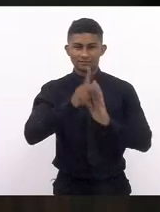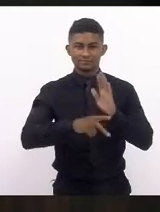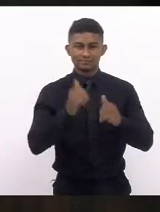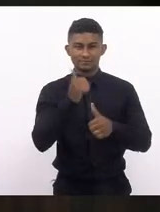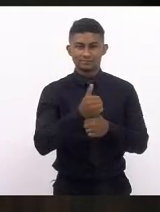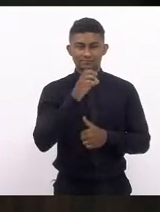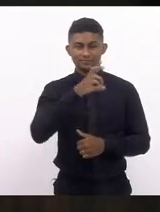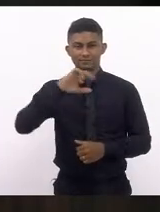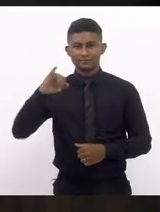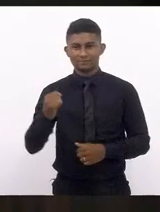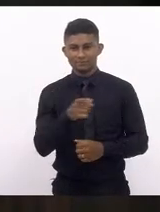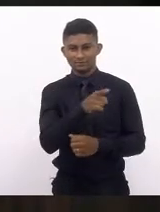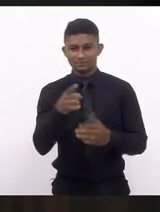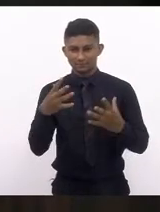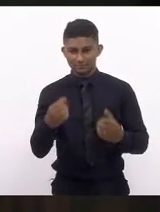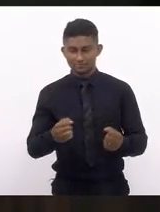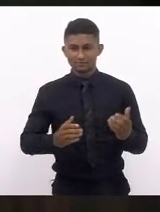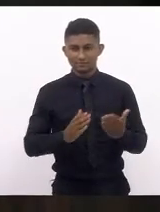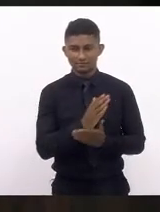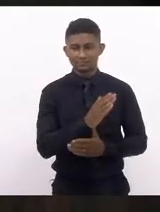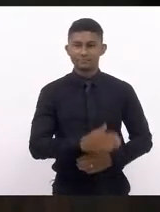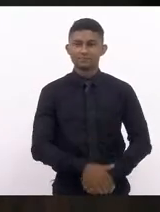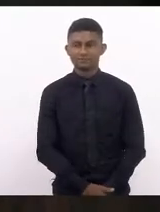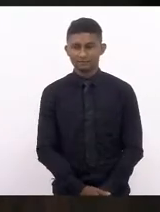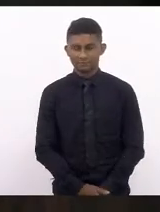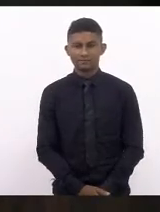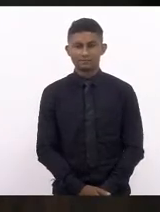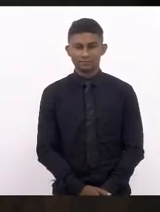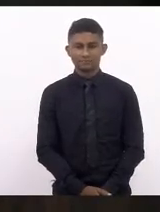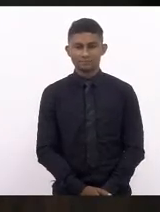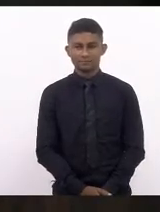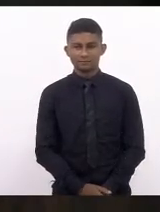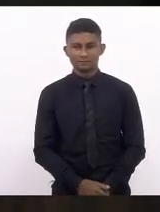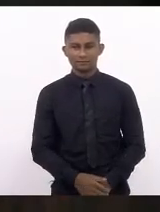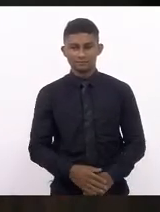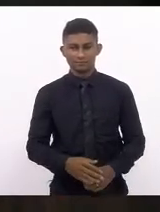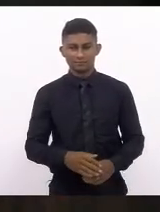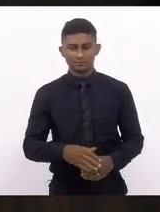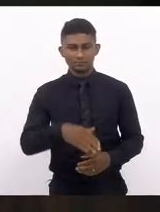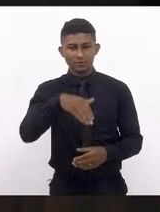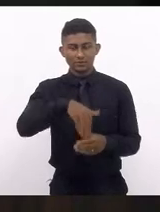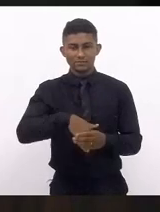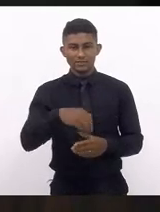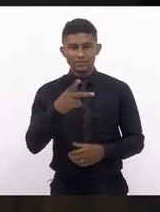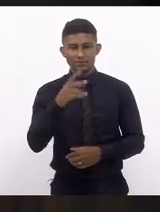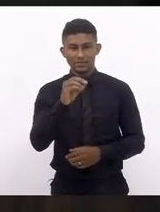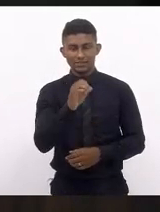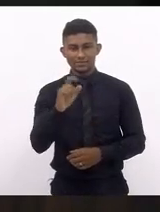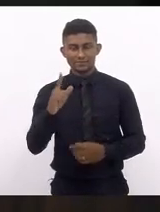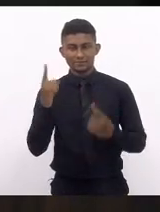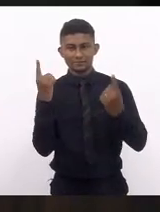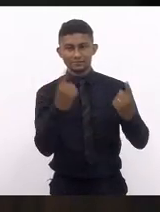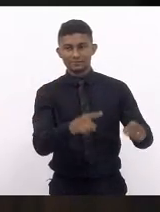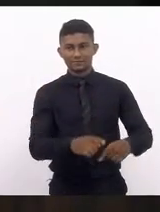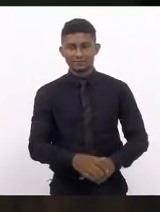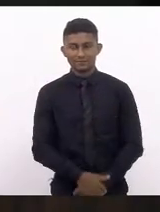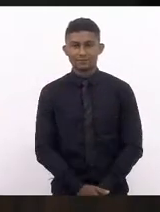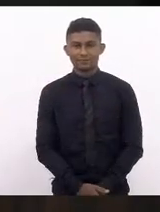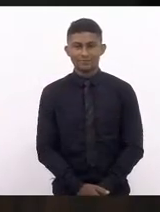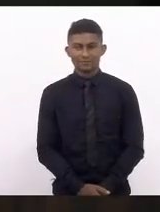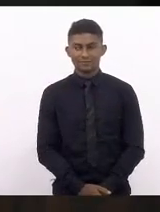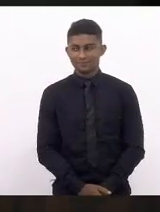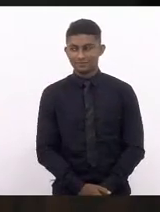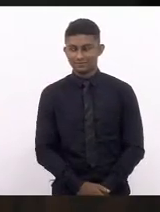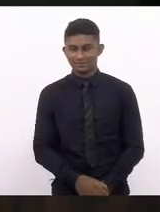ccjc aprova resolução aprovado vai autógrafo o voto contrário da bancada do PSOL anuncio é regime de urgência de Picos a